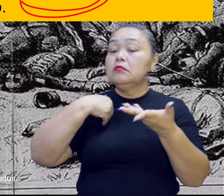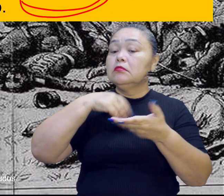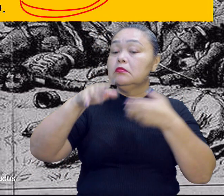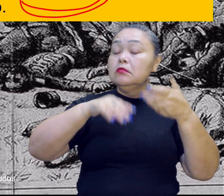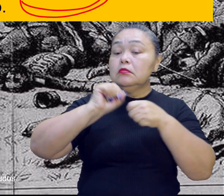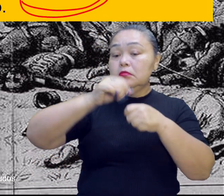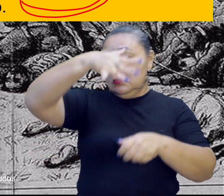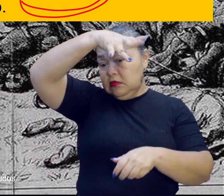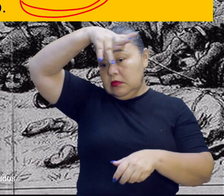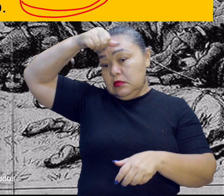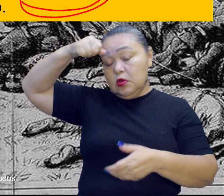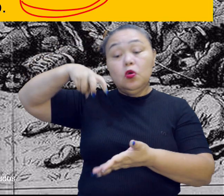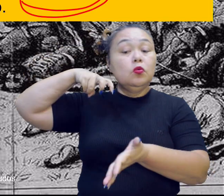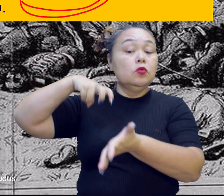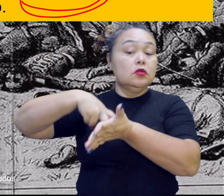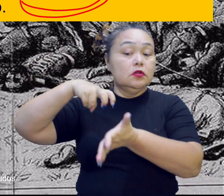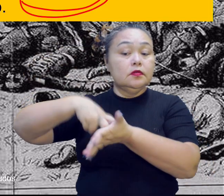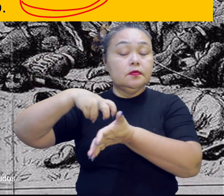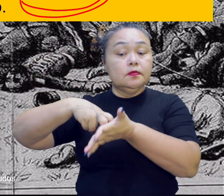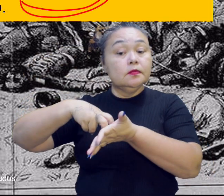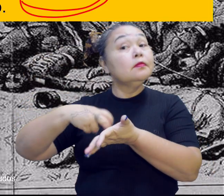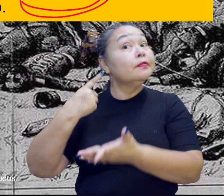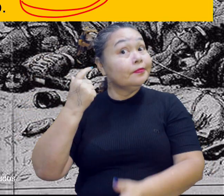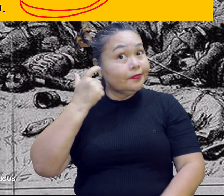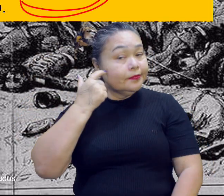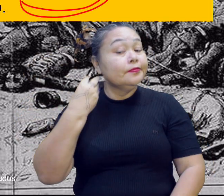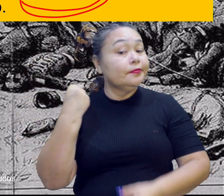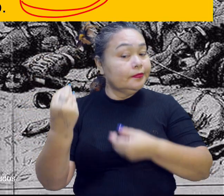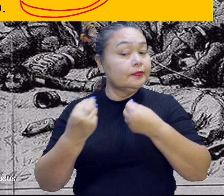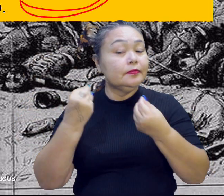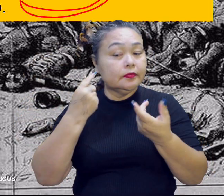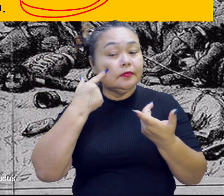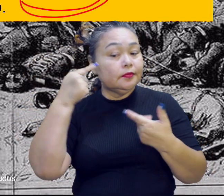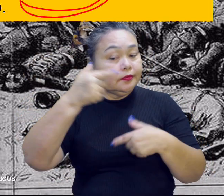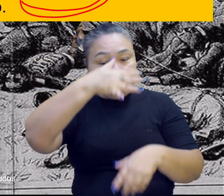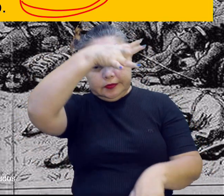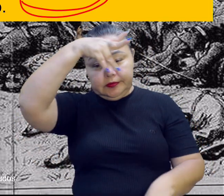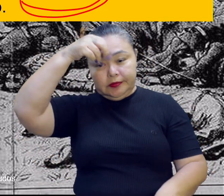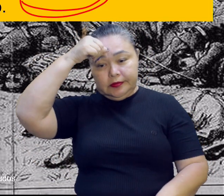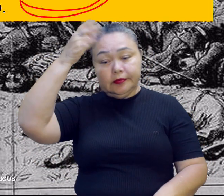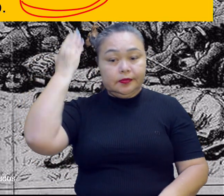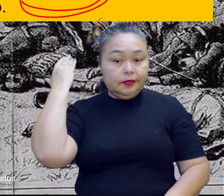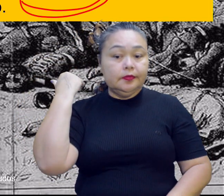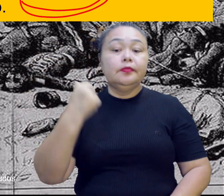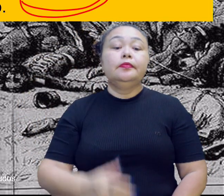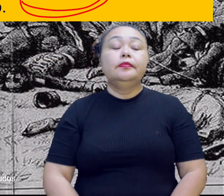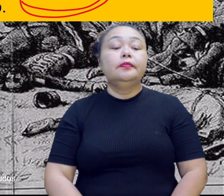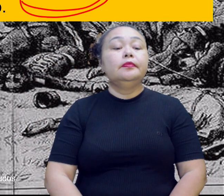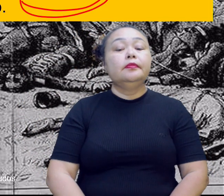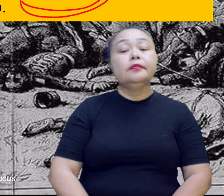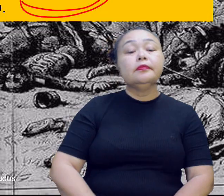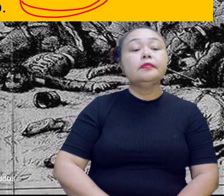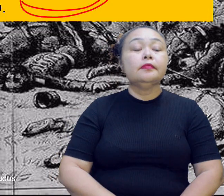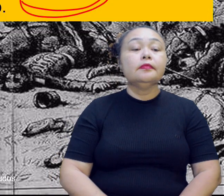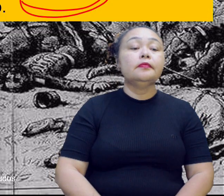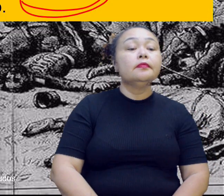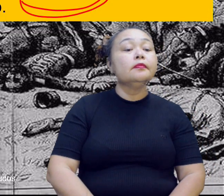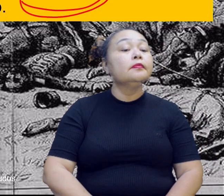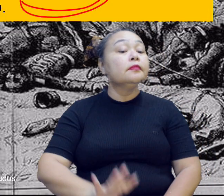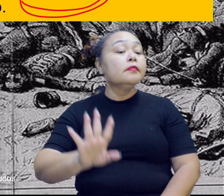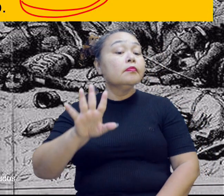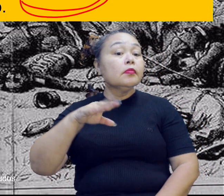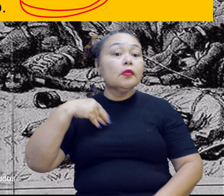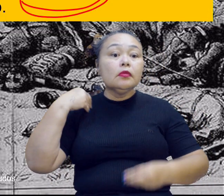para a Amazônia como castigo, para você ter uma ideia de como eles viam a Amazônia nessa época. E aí,